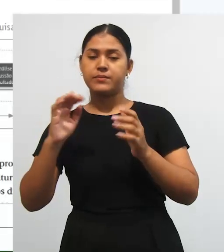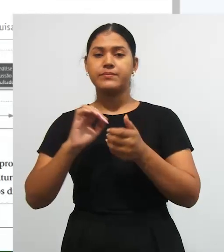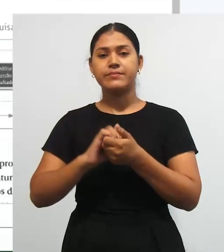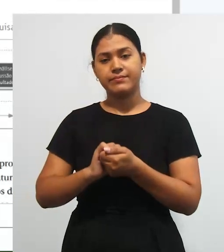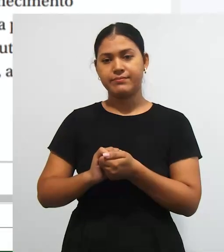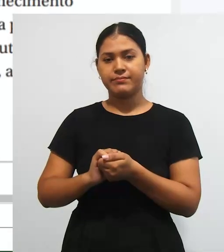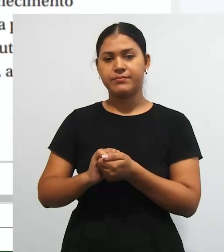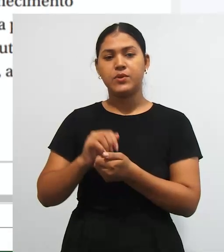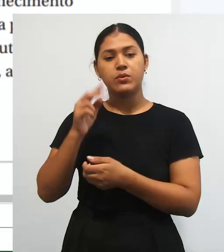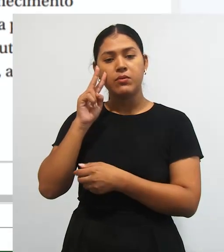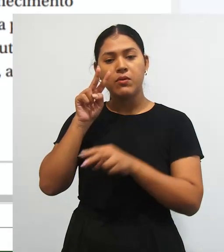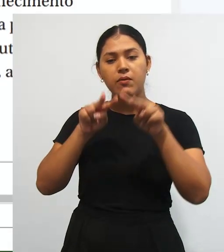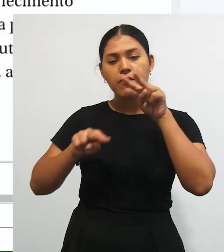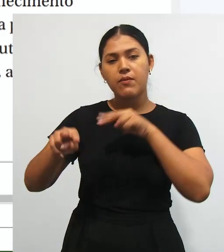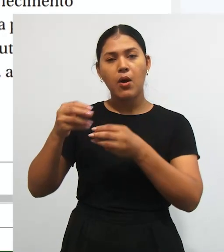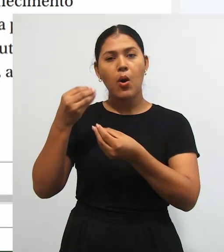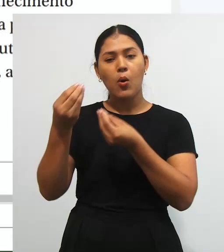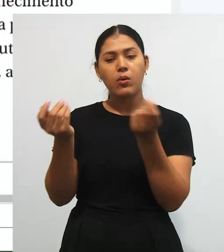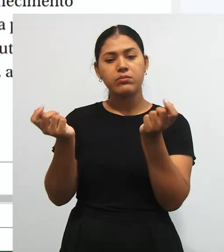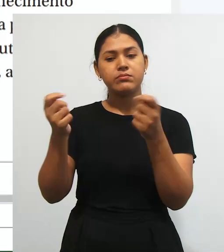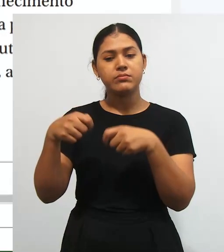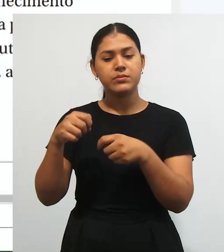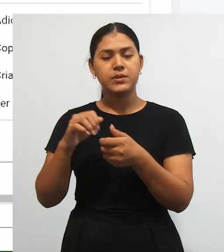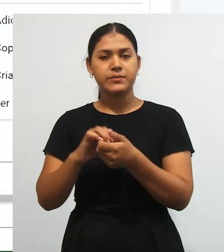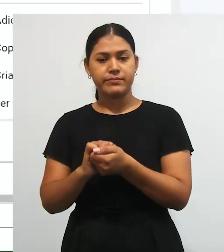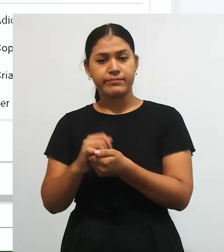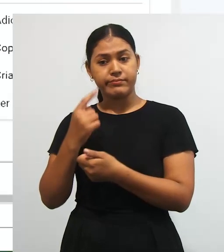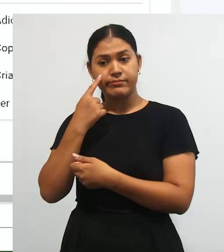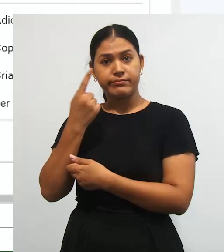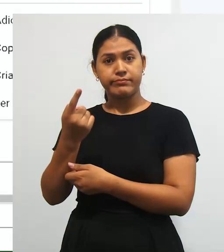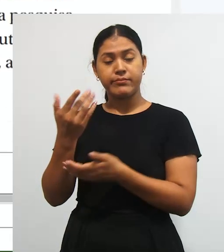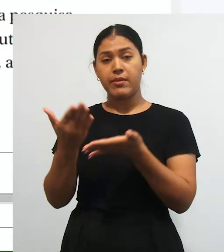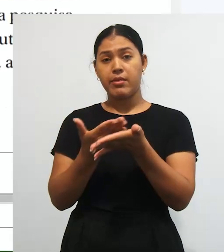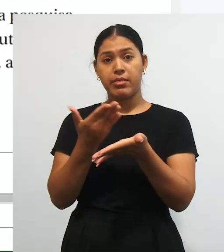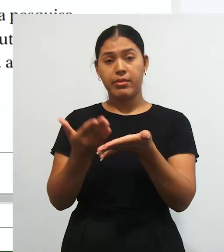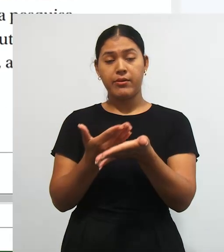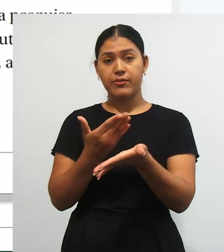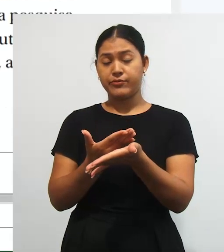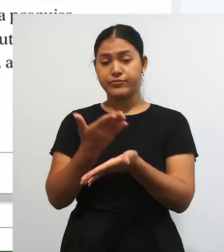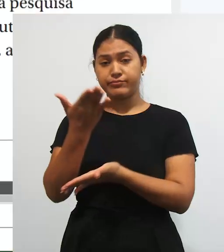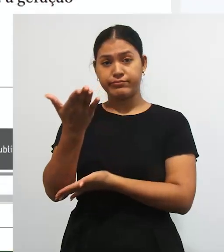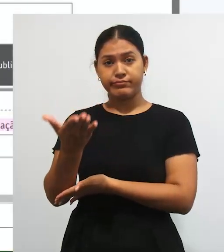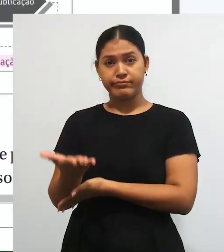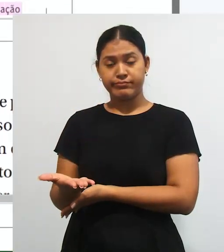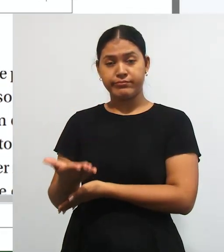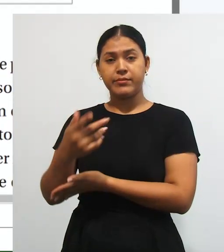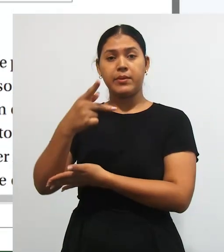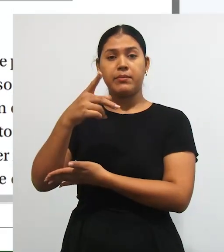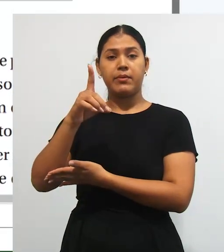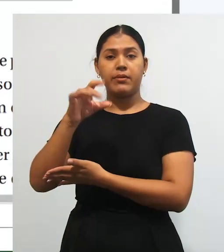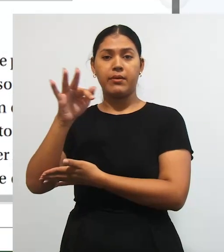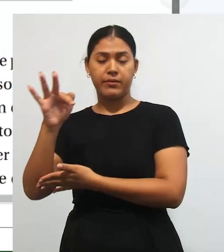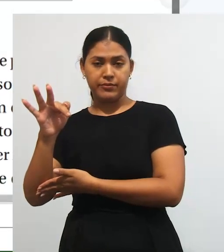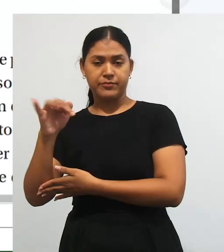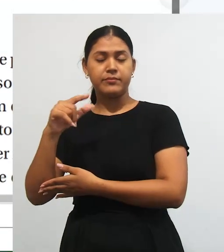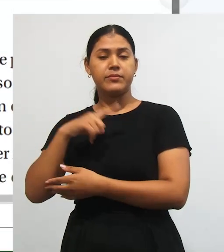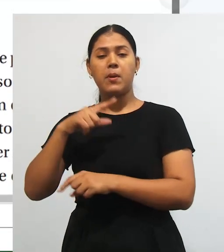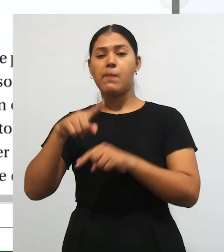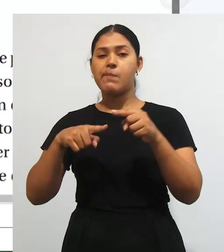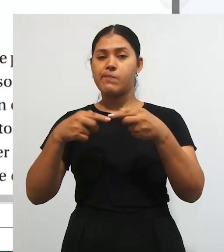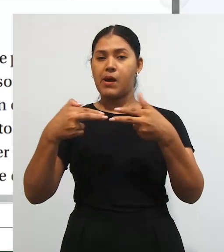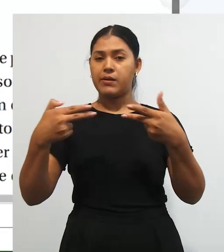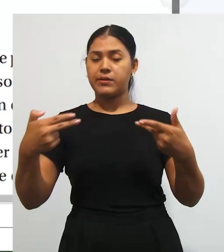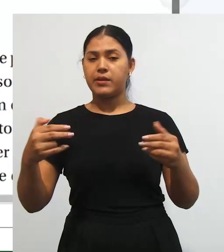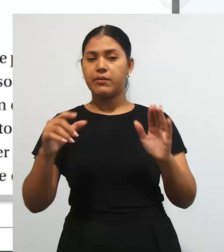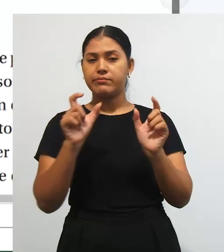esse mesmo, da gente apresentar como que você acessa. Então, olha só, aqui eu tenho o livro direto, né? Além do mais, eu tenho os recursos.